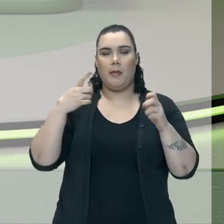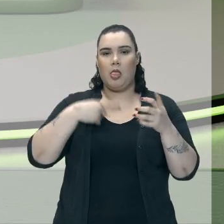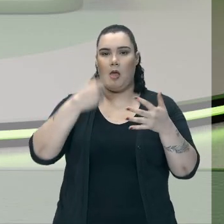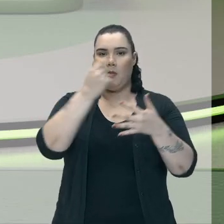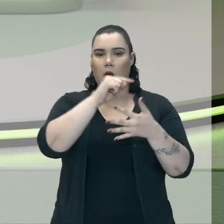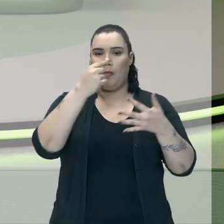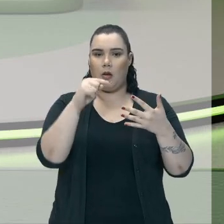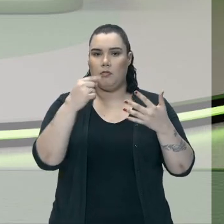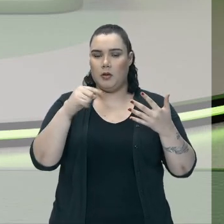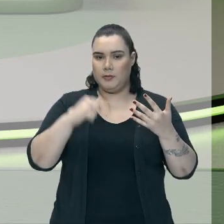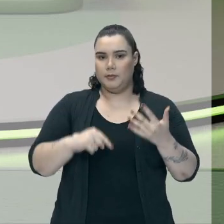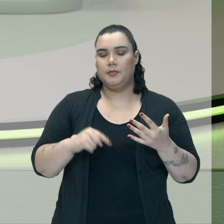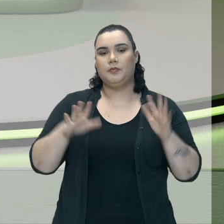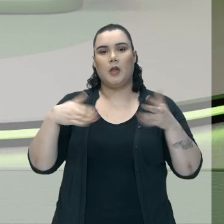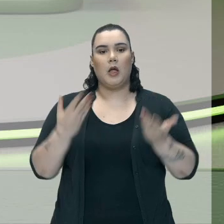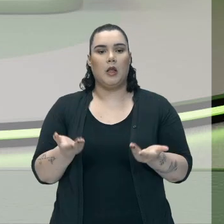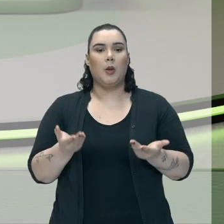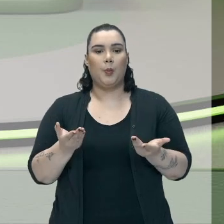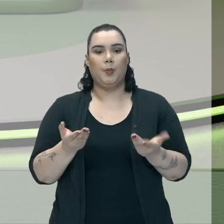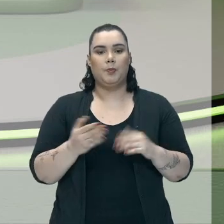Então você vê aí que hoje